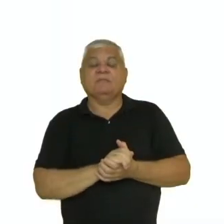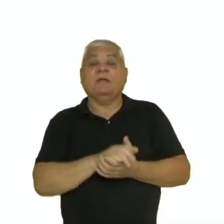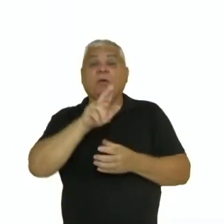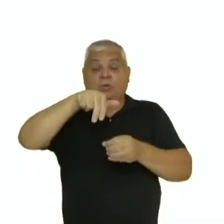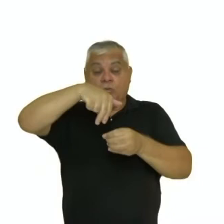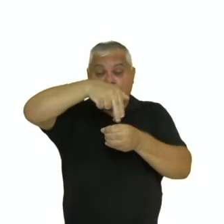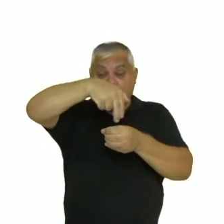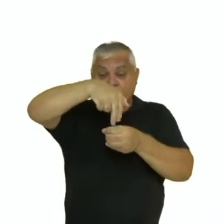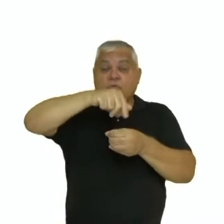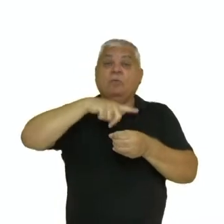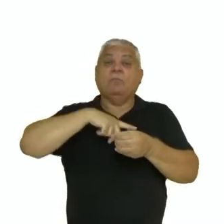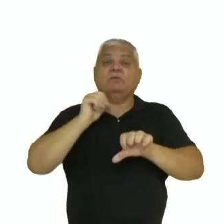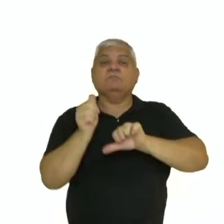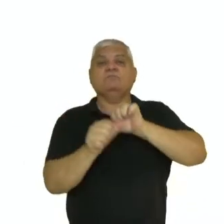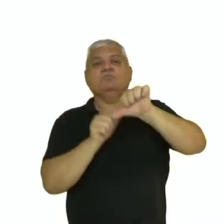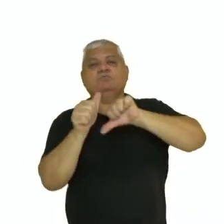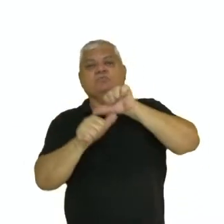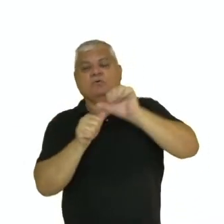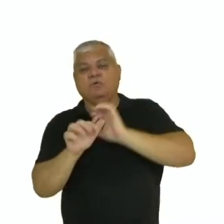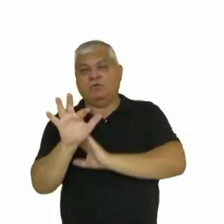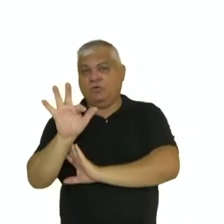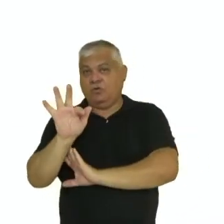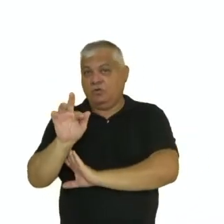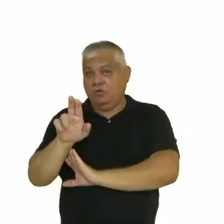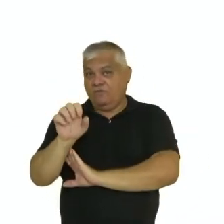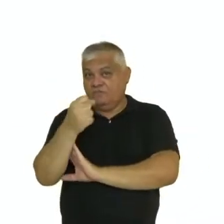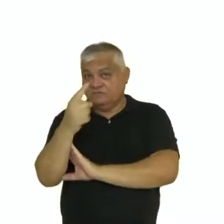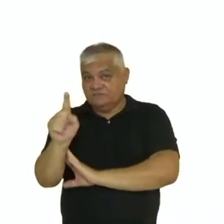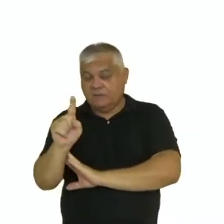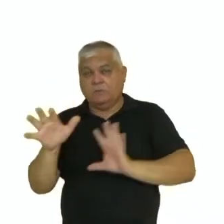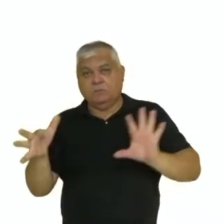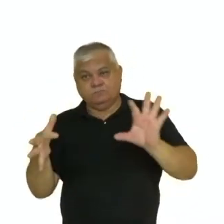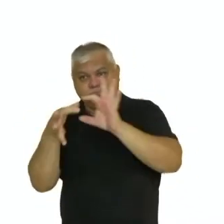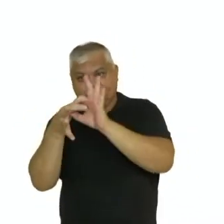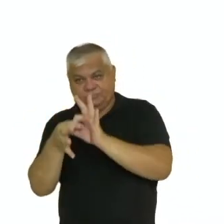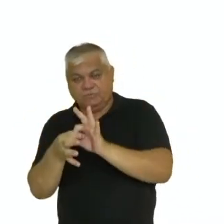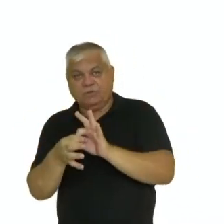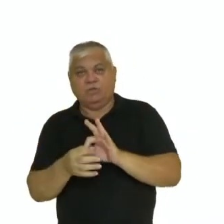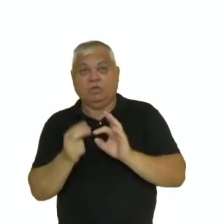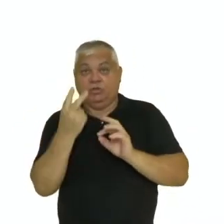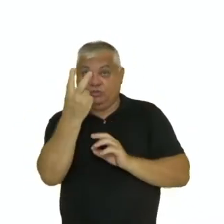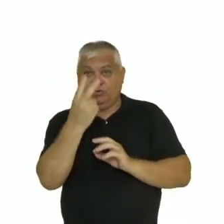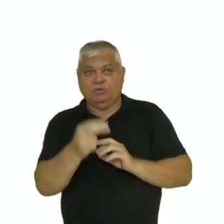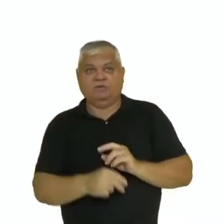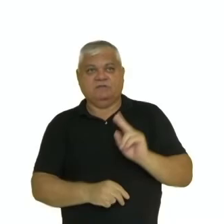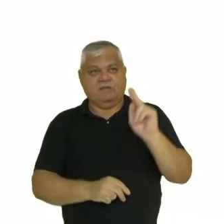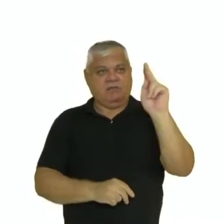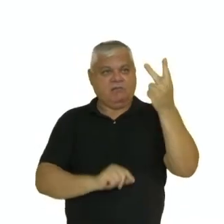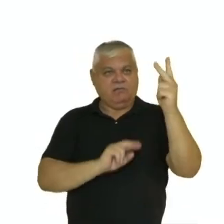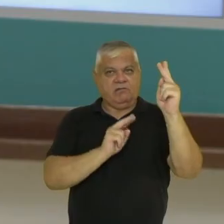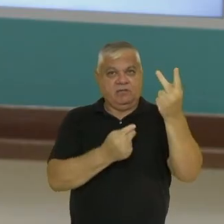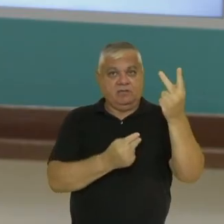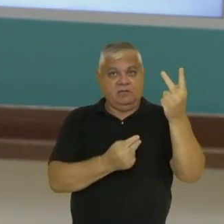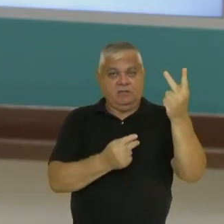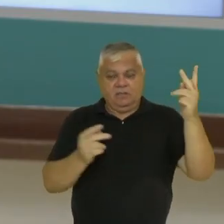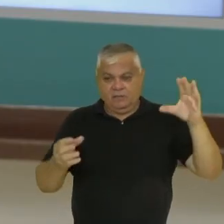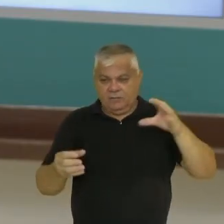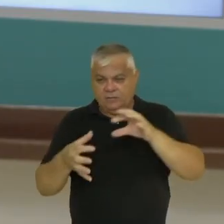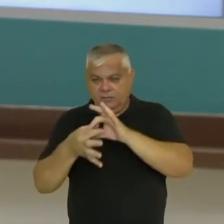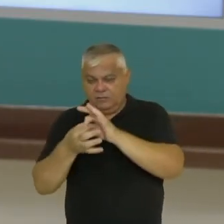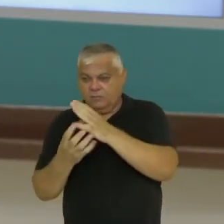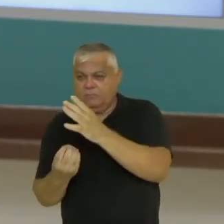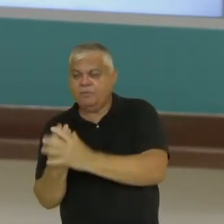ele pode sofrer o processo de fusão nuclear, que é a combinação de dois núcleos atômicos para a formação de um terceiro elemento